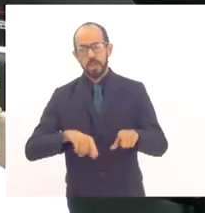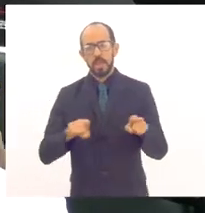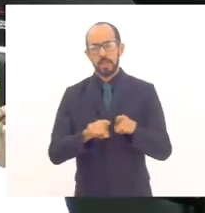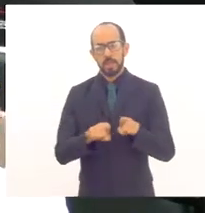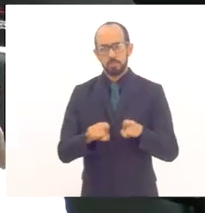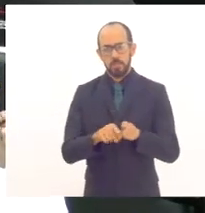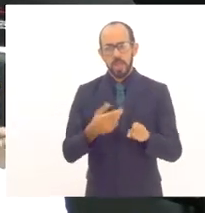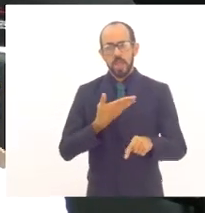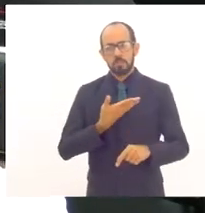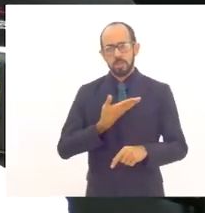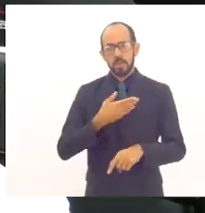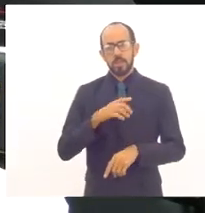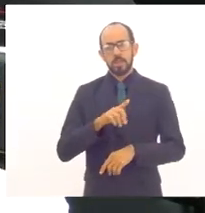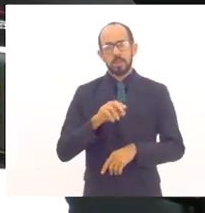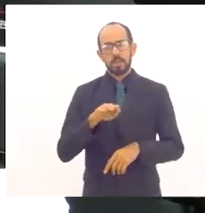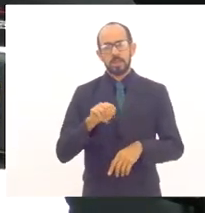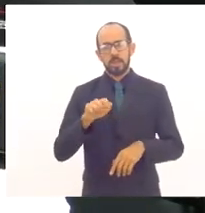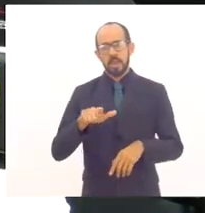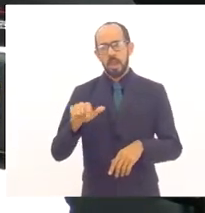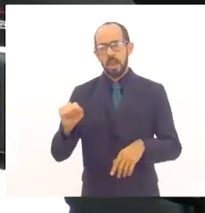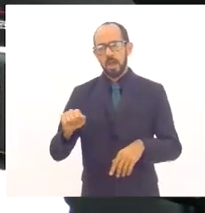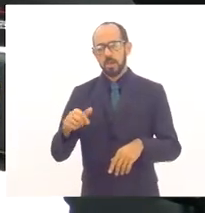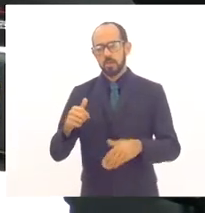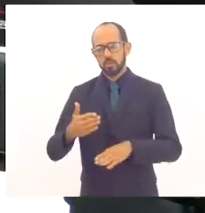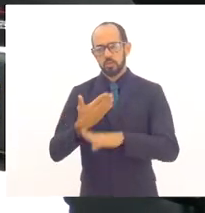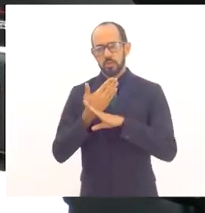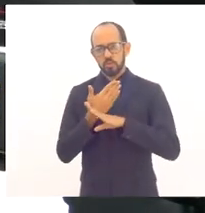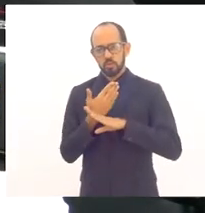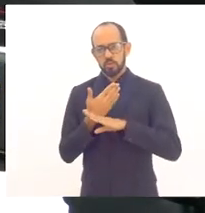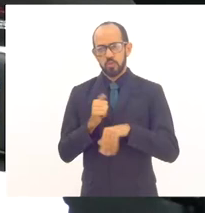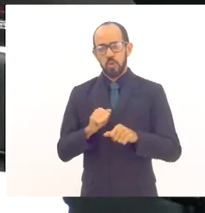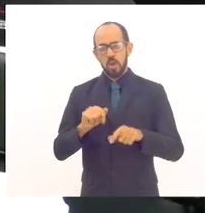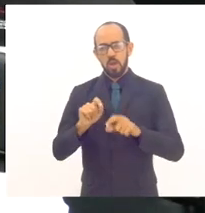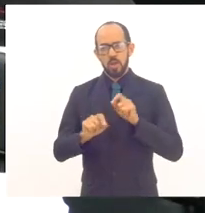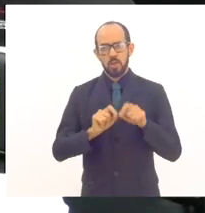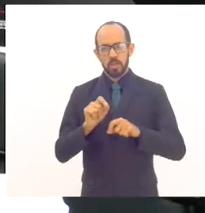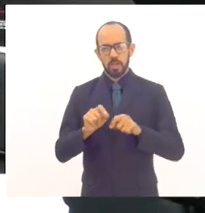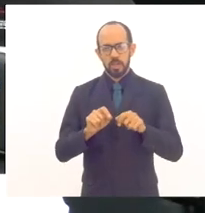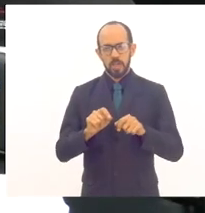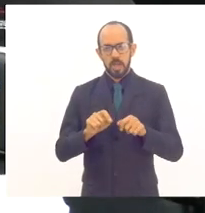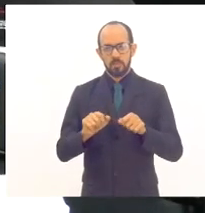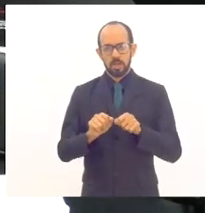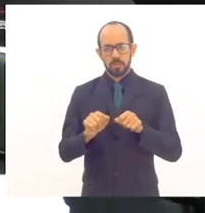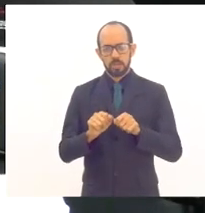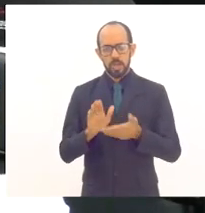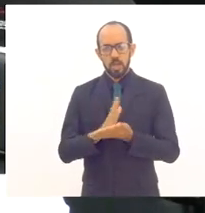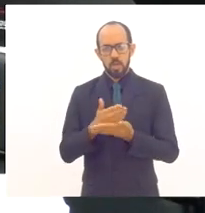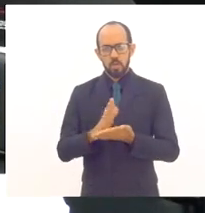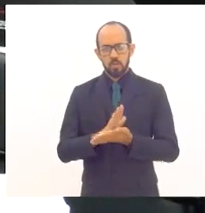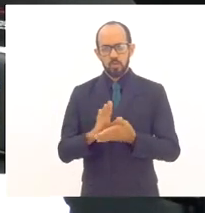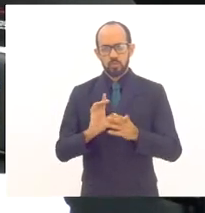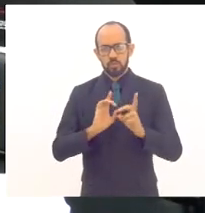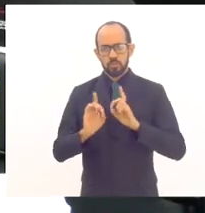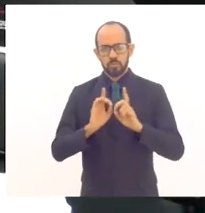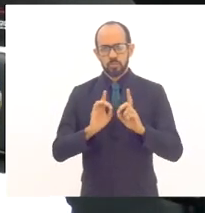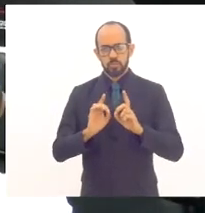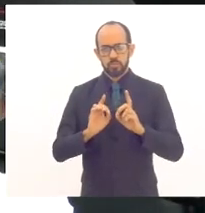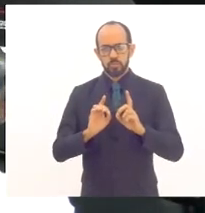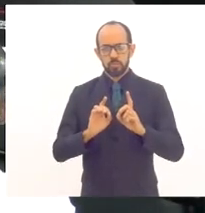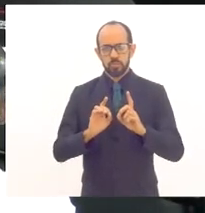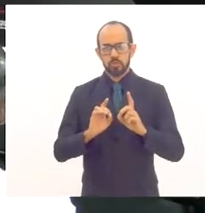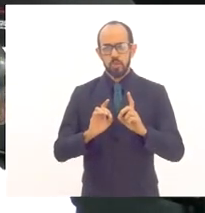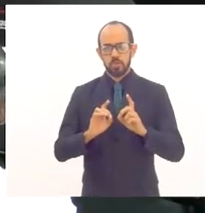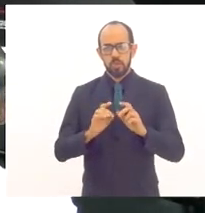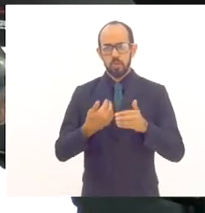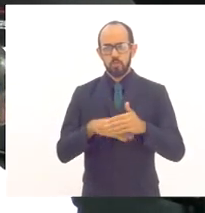também, que é a Daniela Barros, sim, que nos ajudou muito a tirar alguns projetos que estavam parados, como o Fundo Estadual de